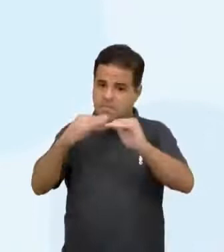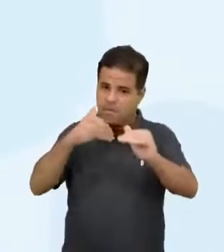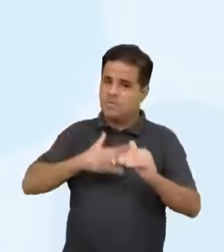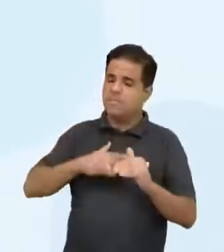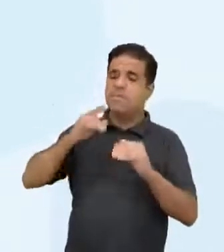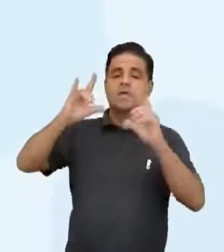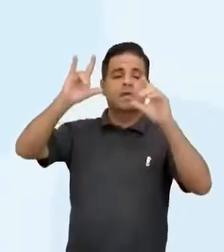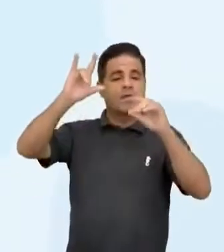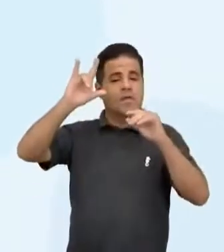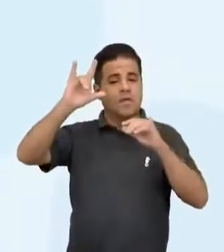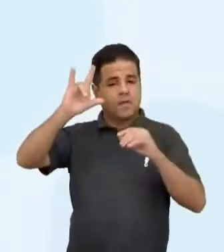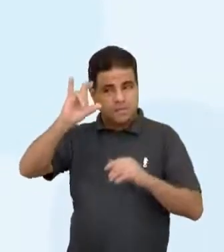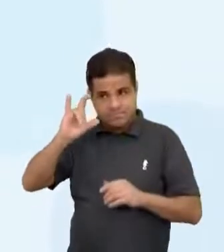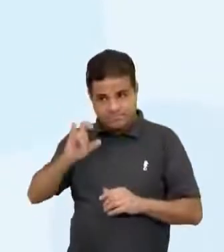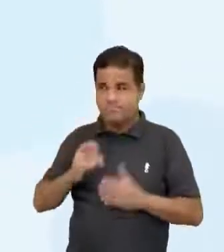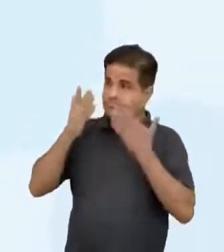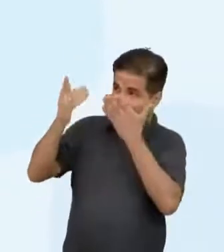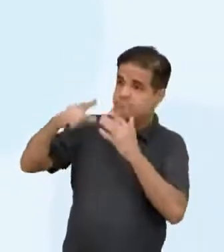minha página,